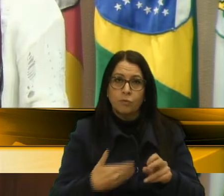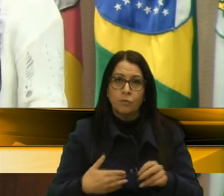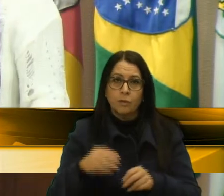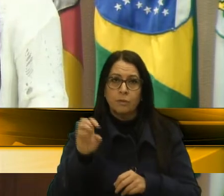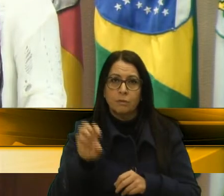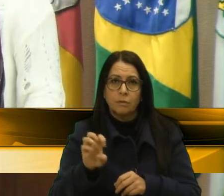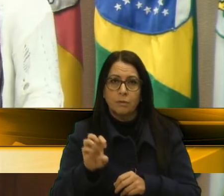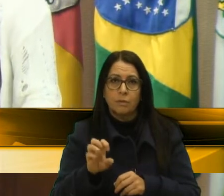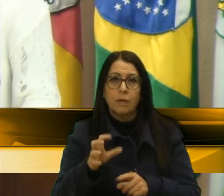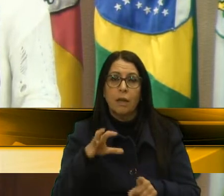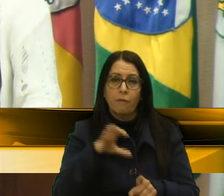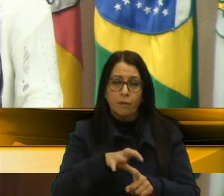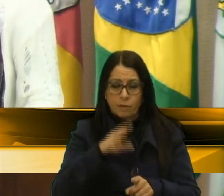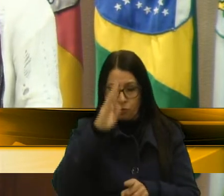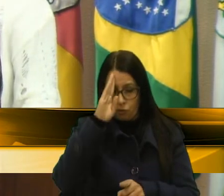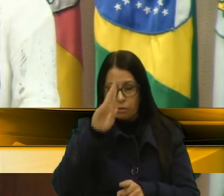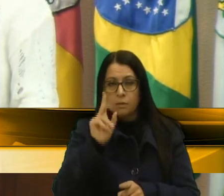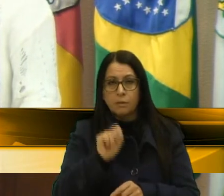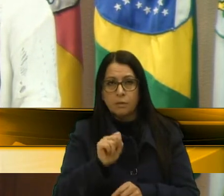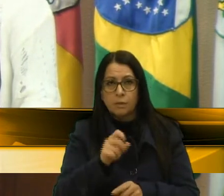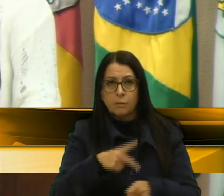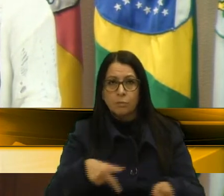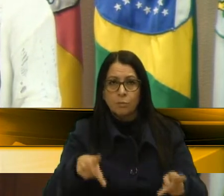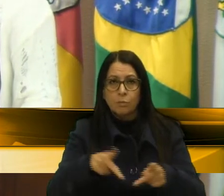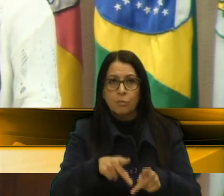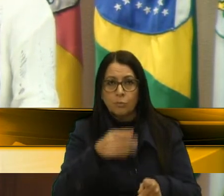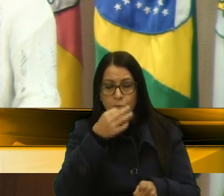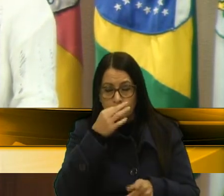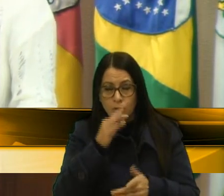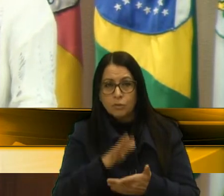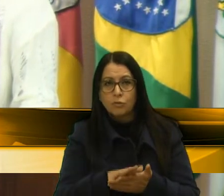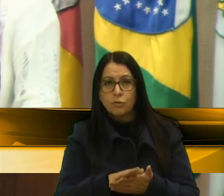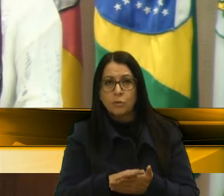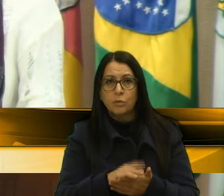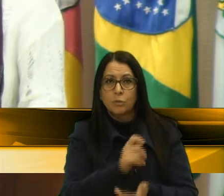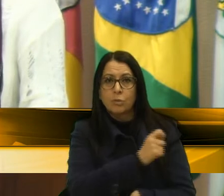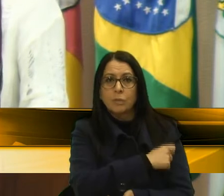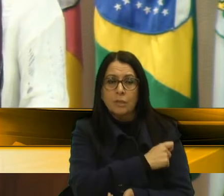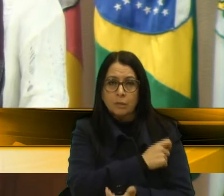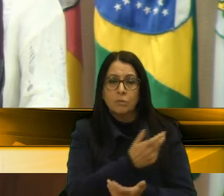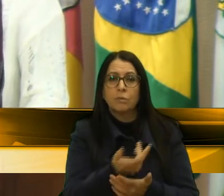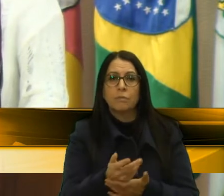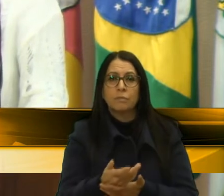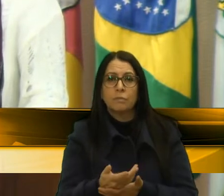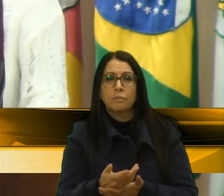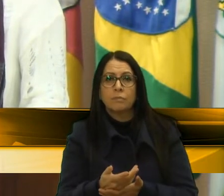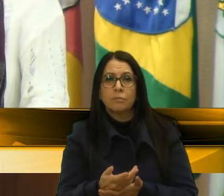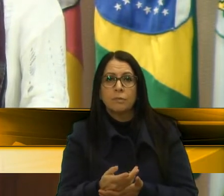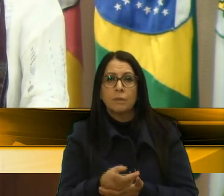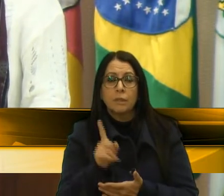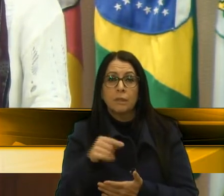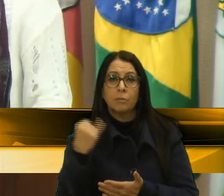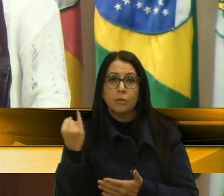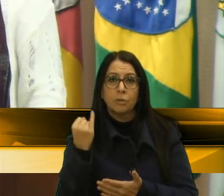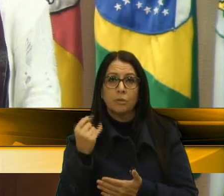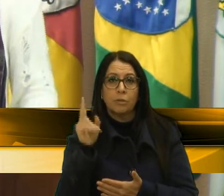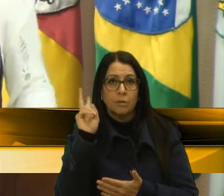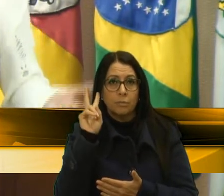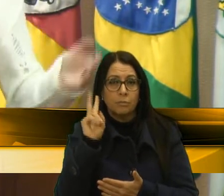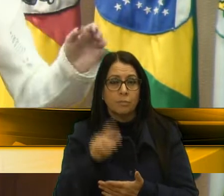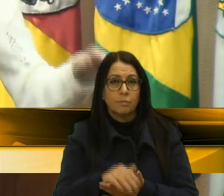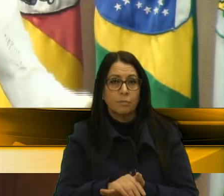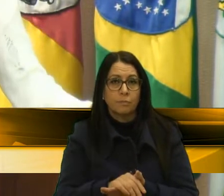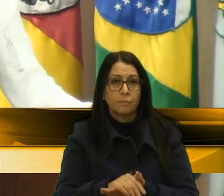Estado, afeta sim diretamente a população de Caxias do Sul, esses alunos, e cabe ressaltar então aqui, né, e